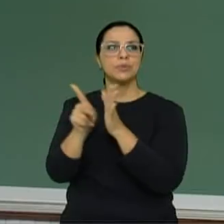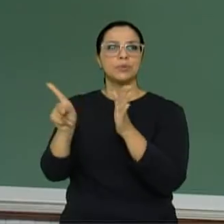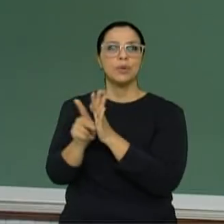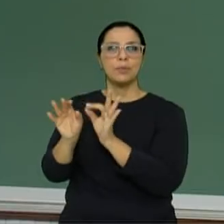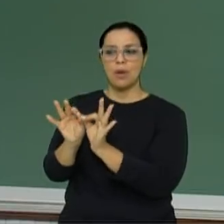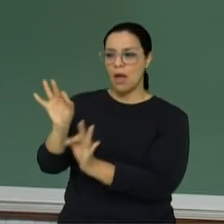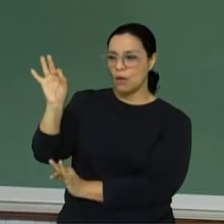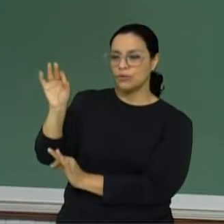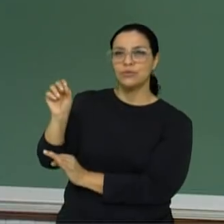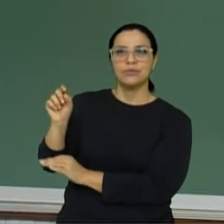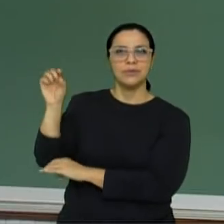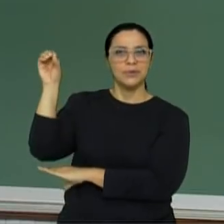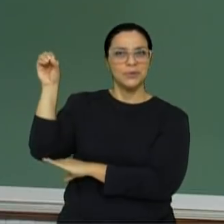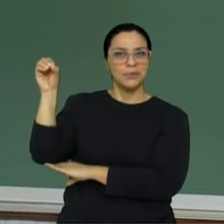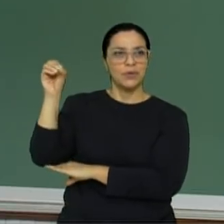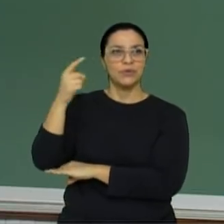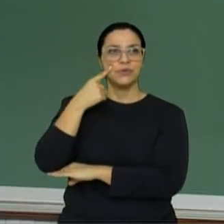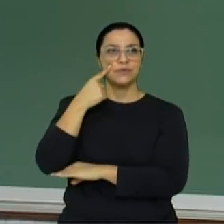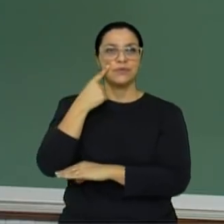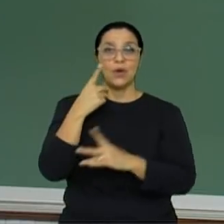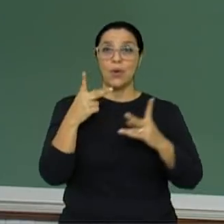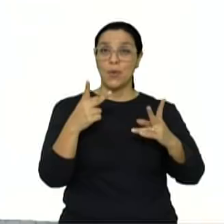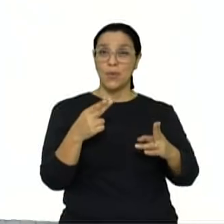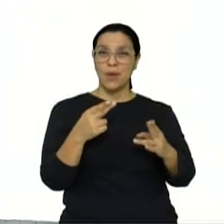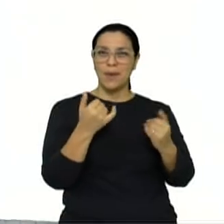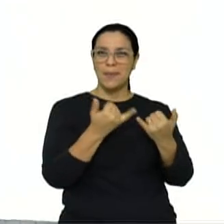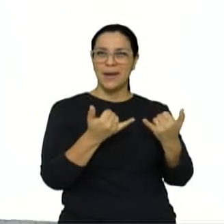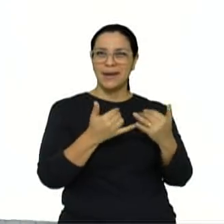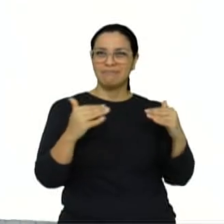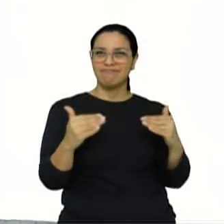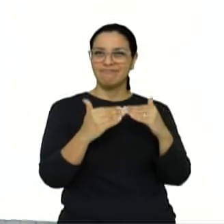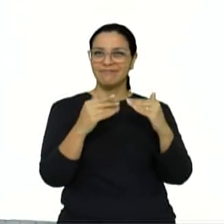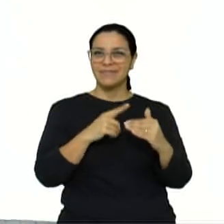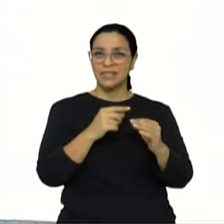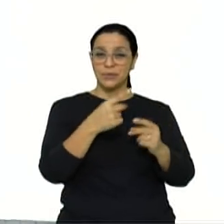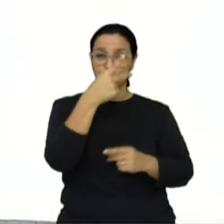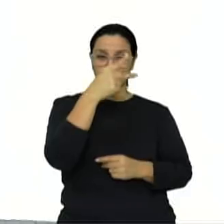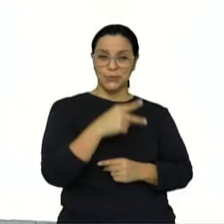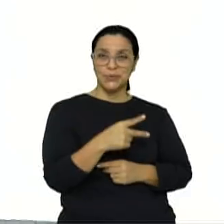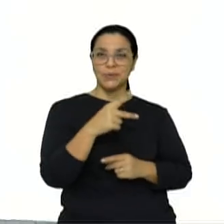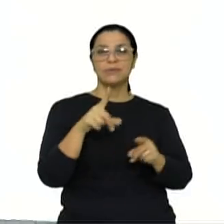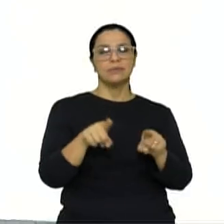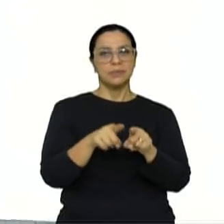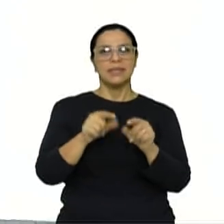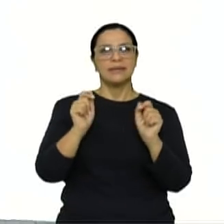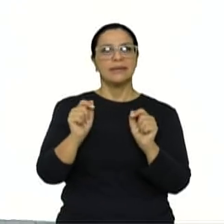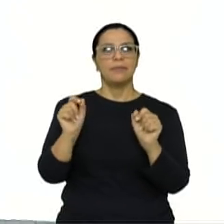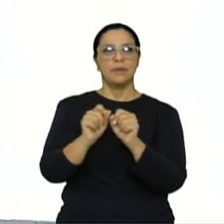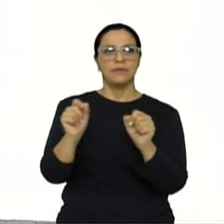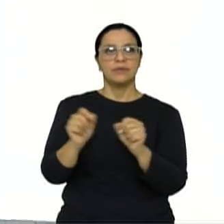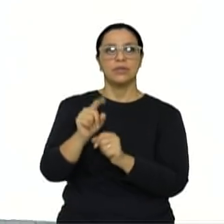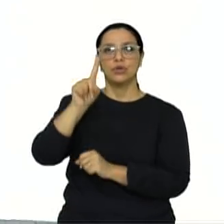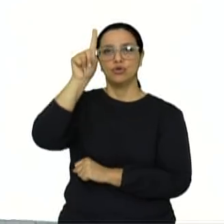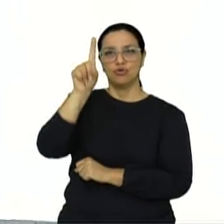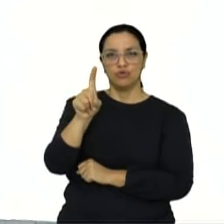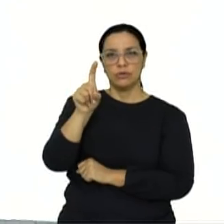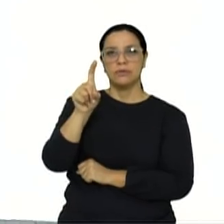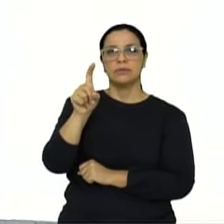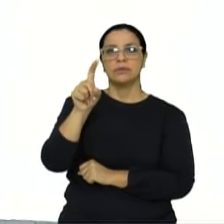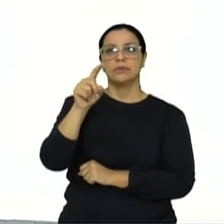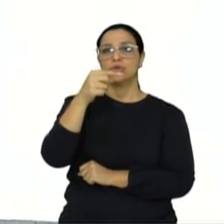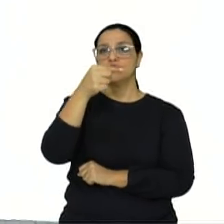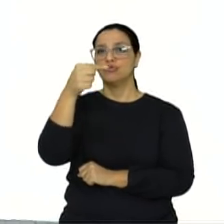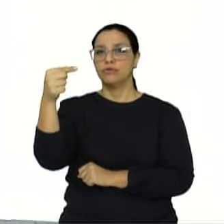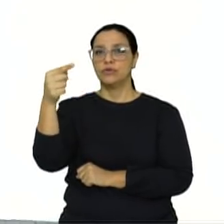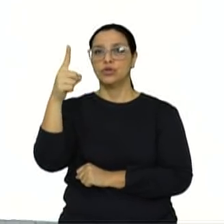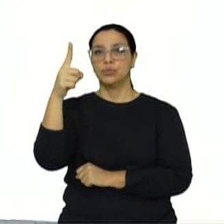do poste. Veja, como são triângulos semelhantes, né? Nós podemos, então, fazer o seguinte: o x está para